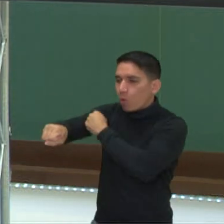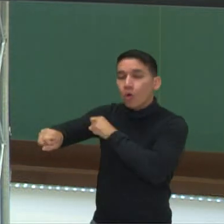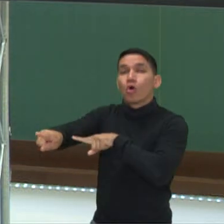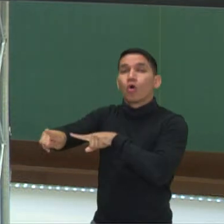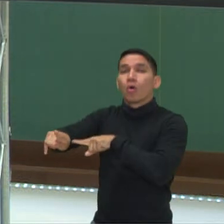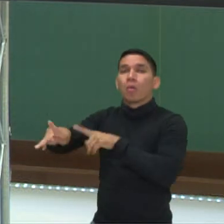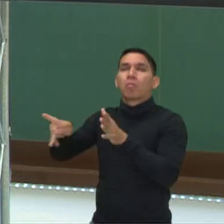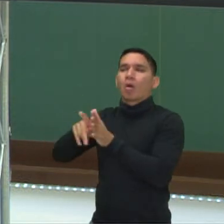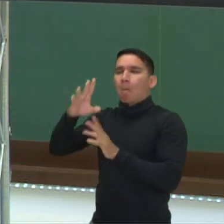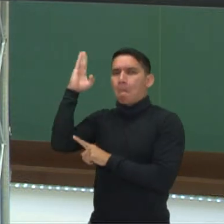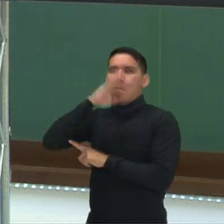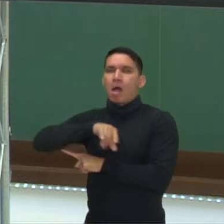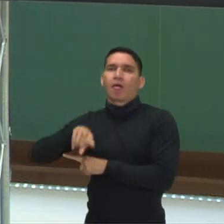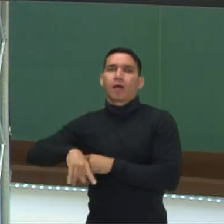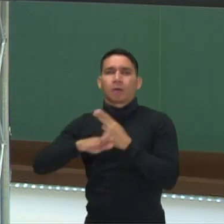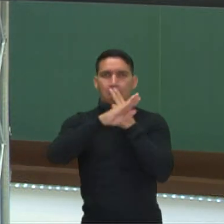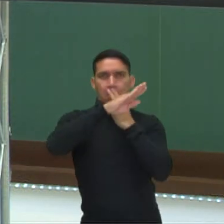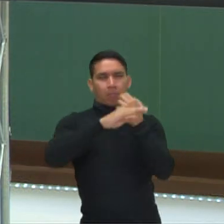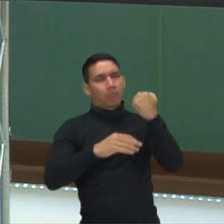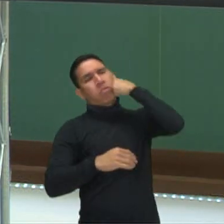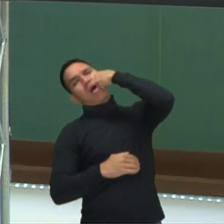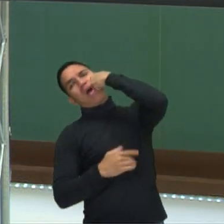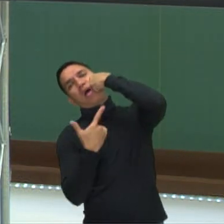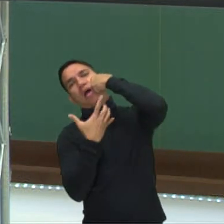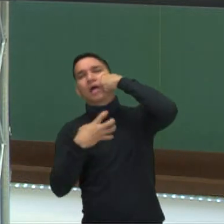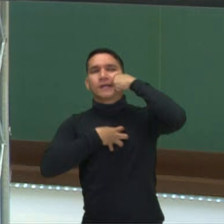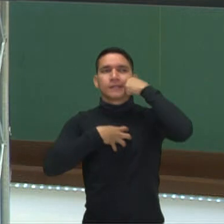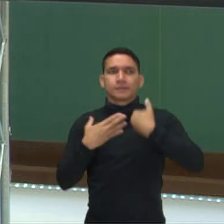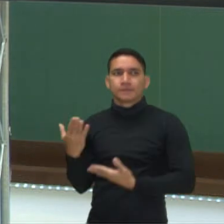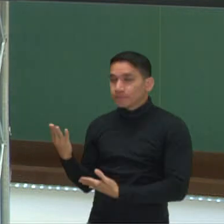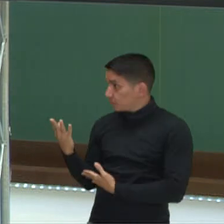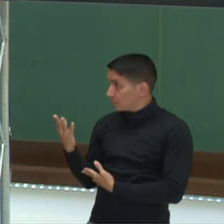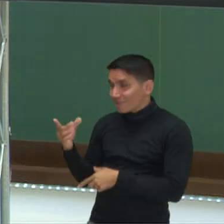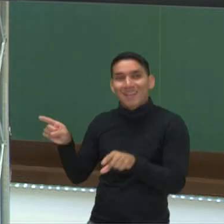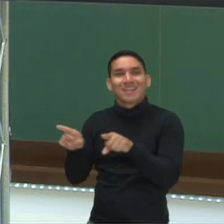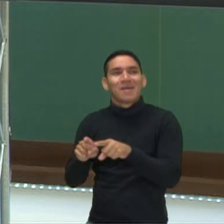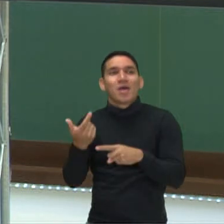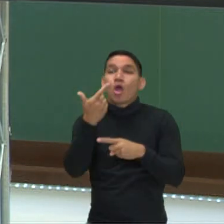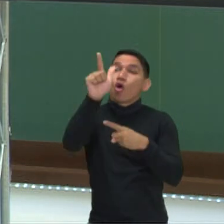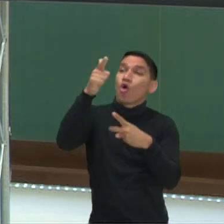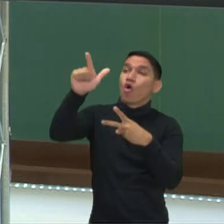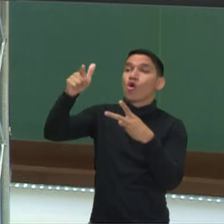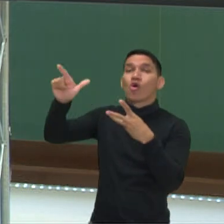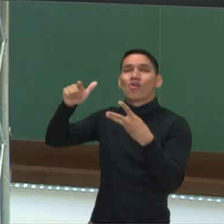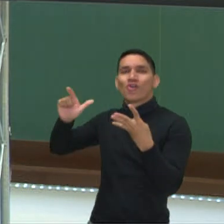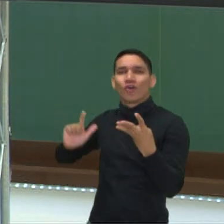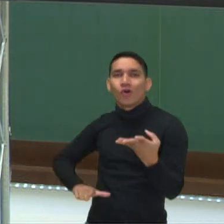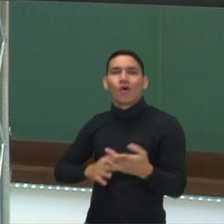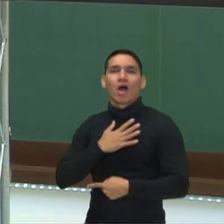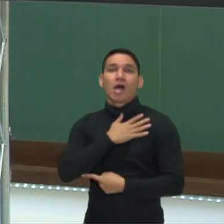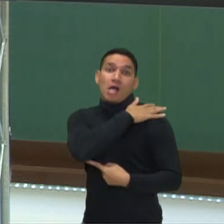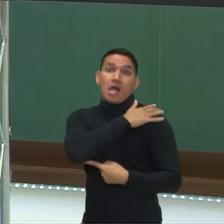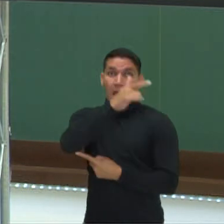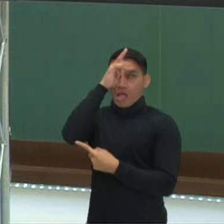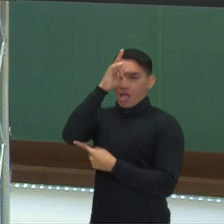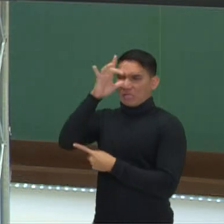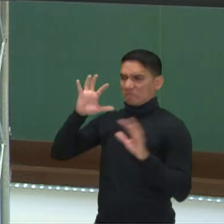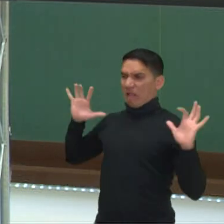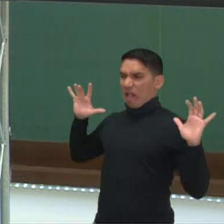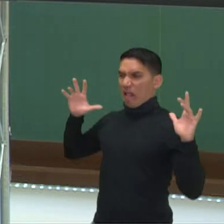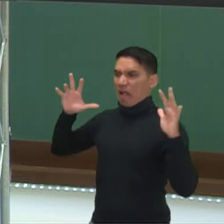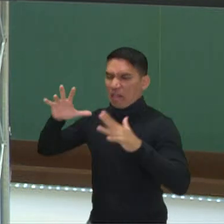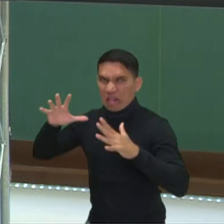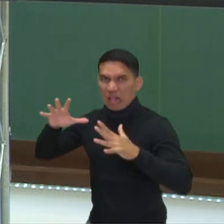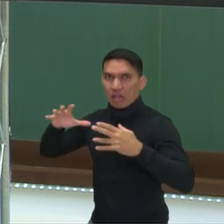o vilão, no caso Adolf Hitler, e ainda você percebe outros militares alemães cercando o